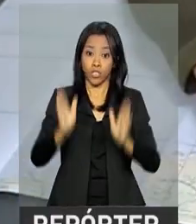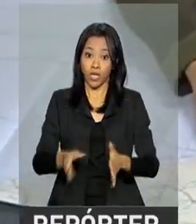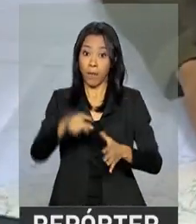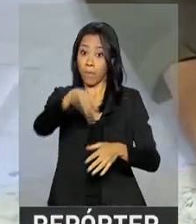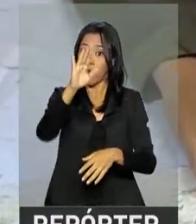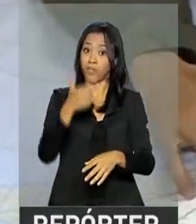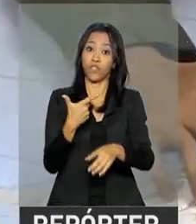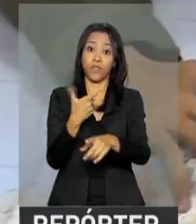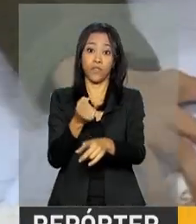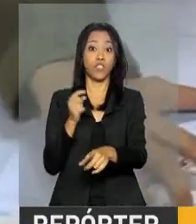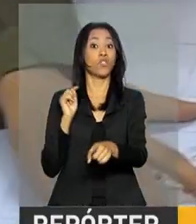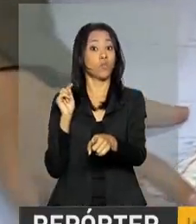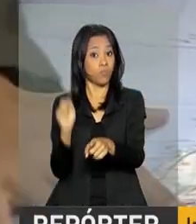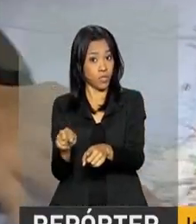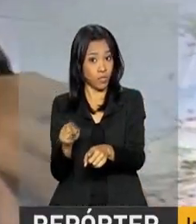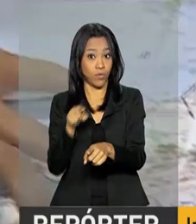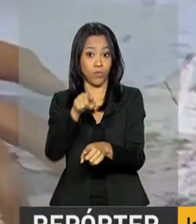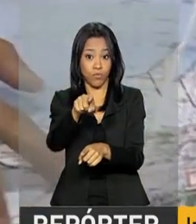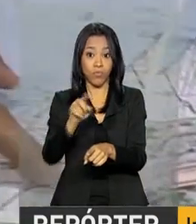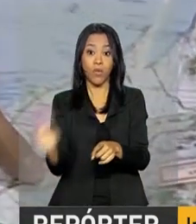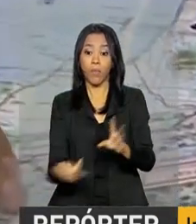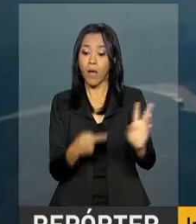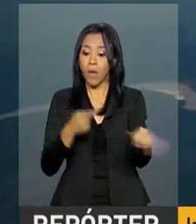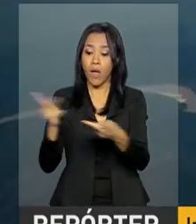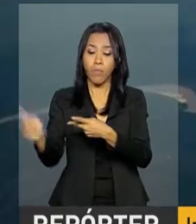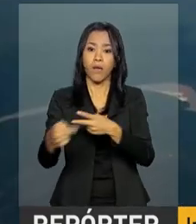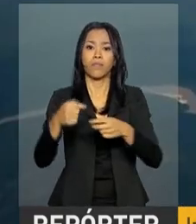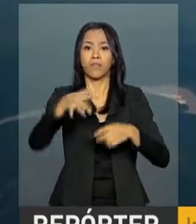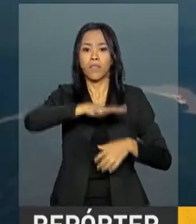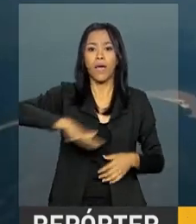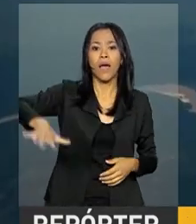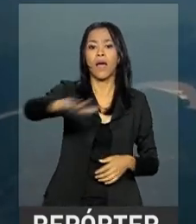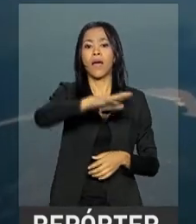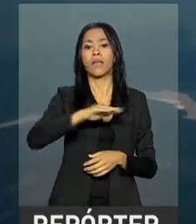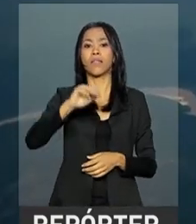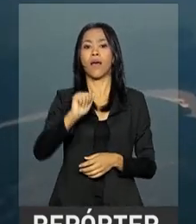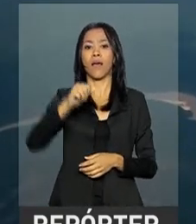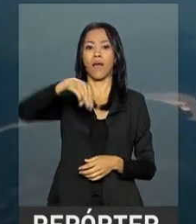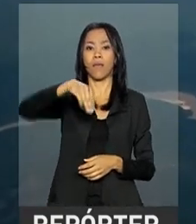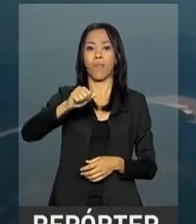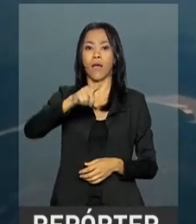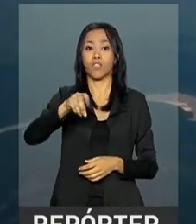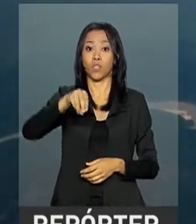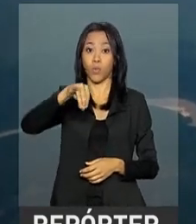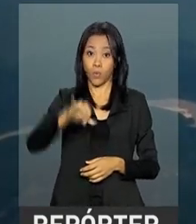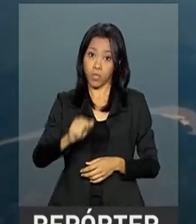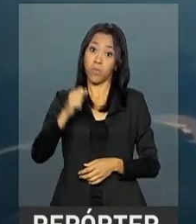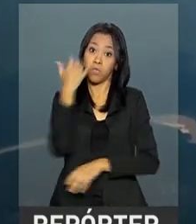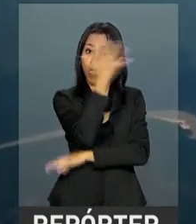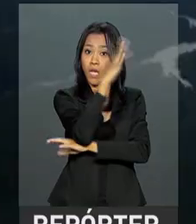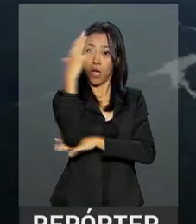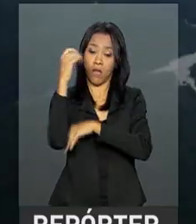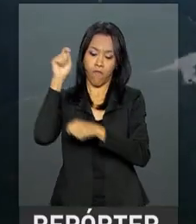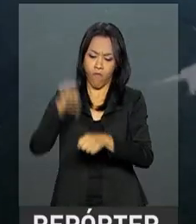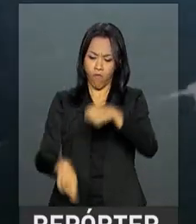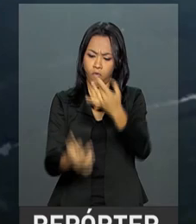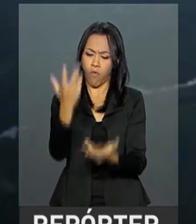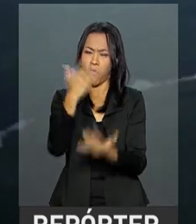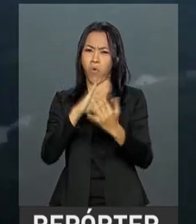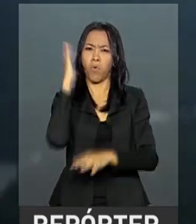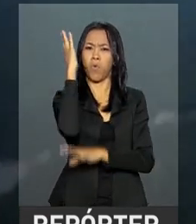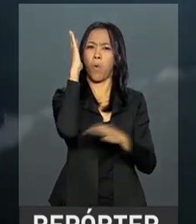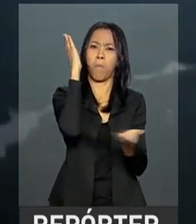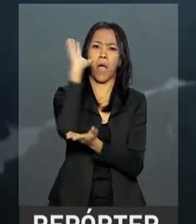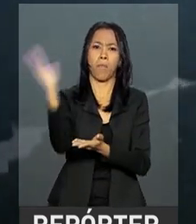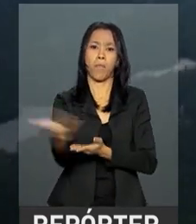mais de 20 mil alertas de supressão de vegetação na amazônia que podem ser conseqüência de desmatamentos garimpos ilegais ou pistas de